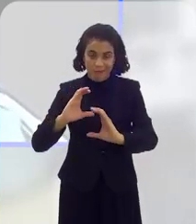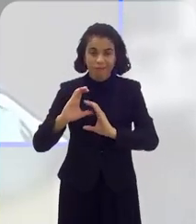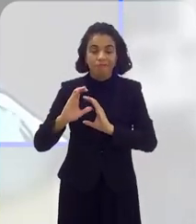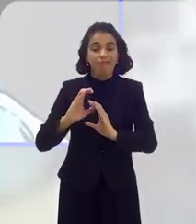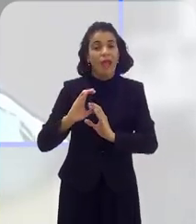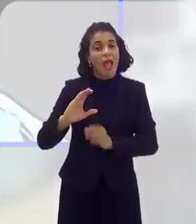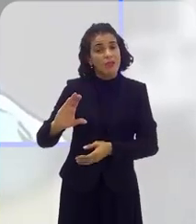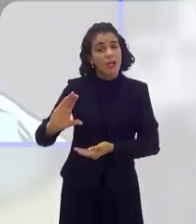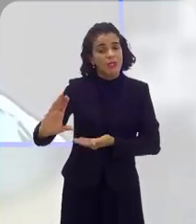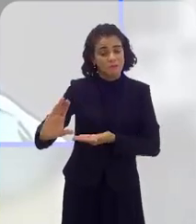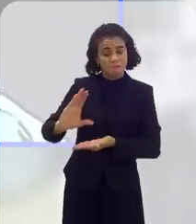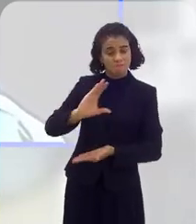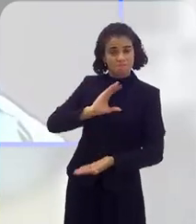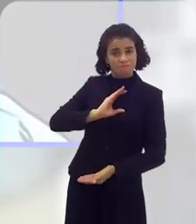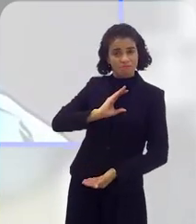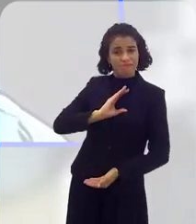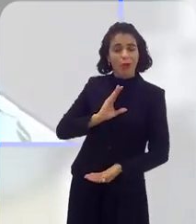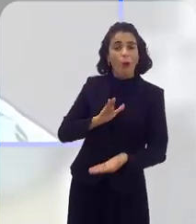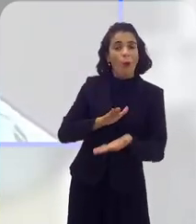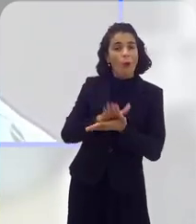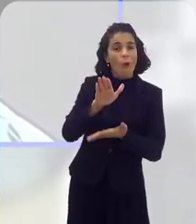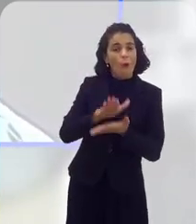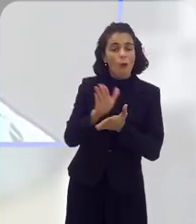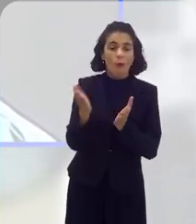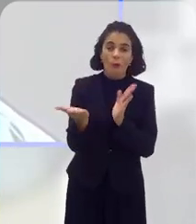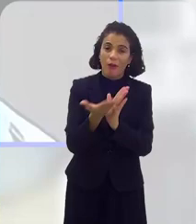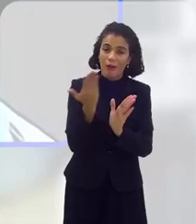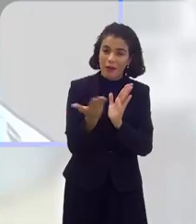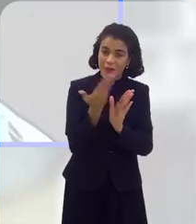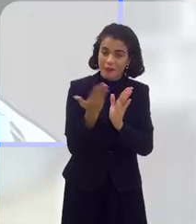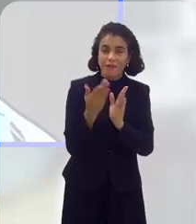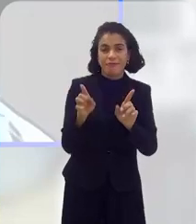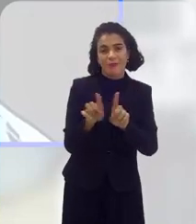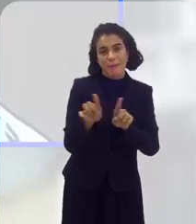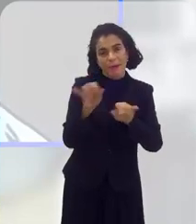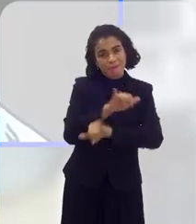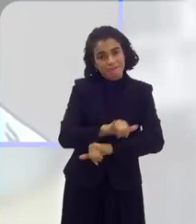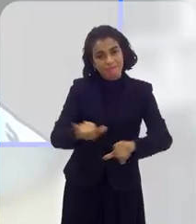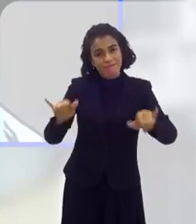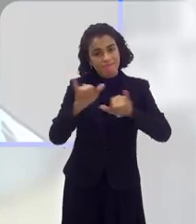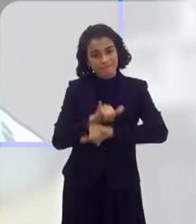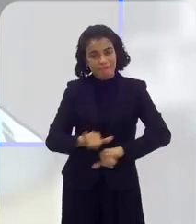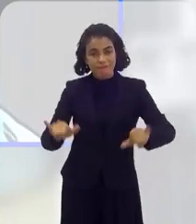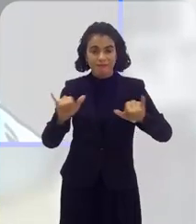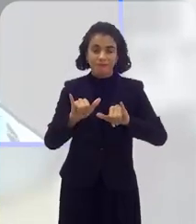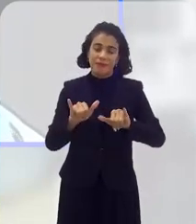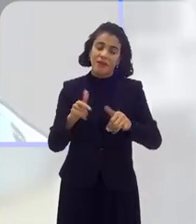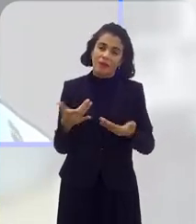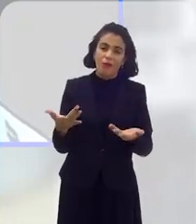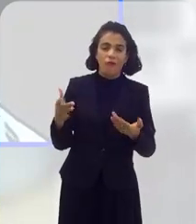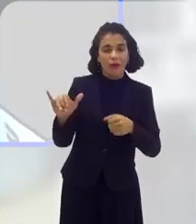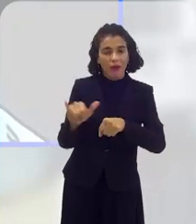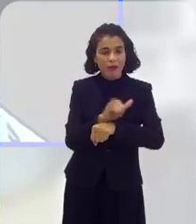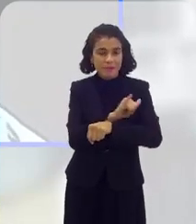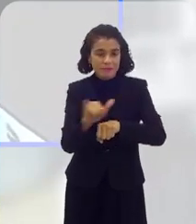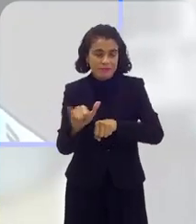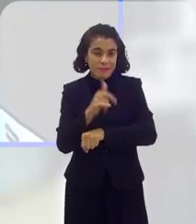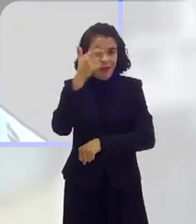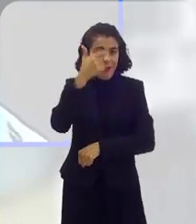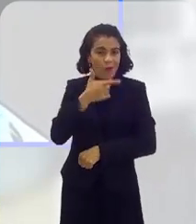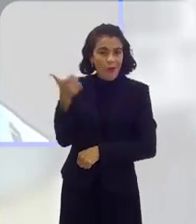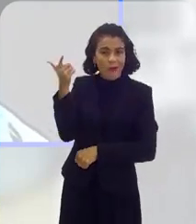eles então patrocinaram toda a confecção do livro e toda a campanha. Então foi a maneira que eu